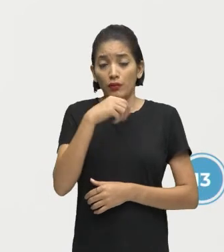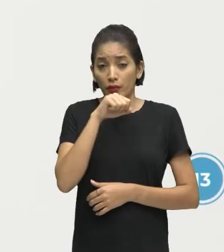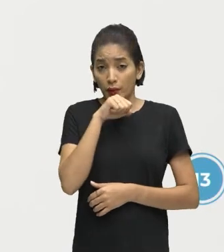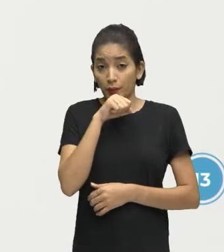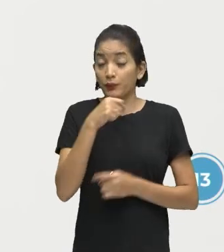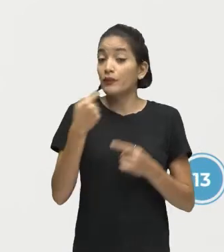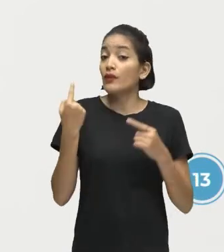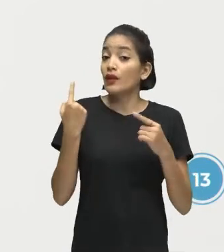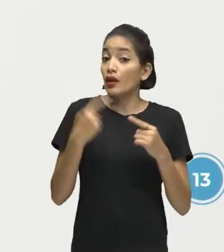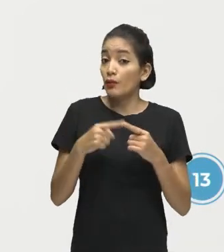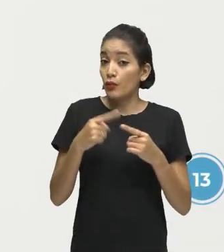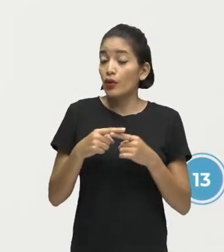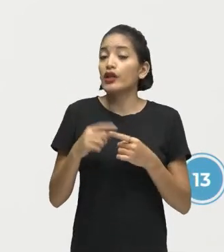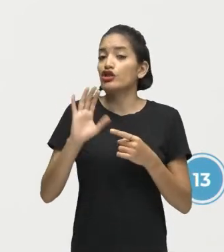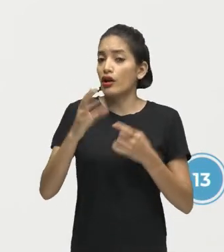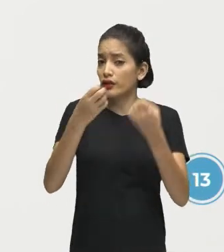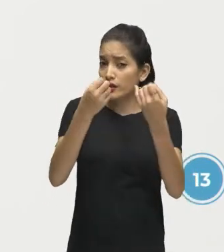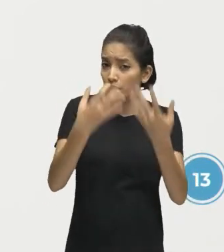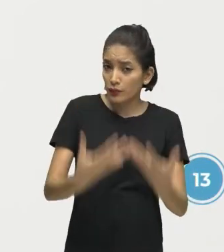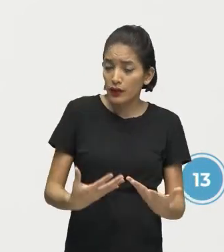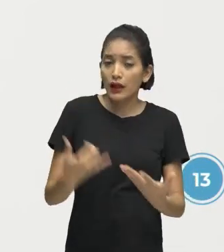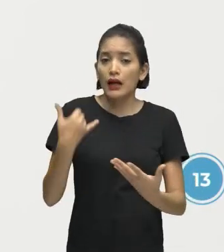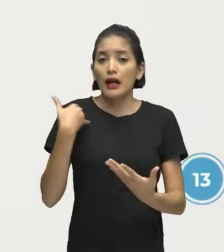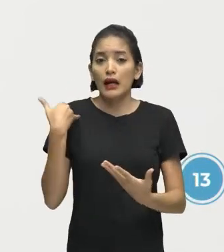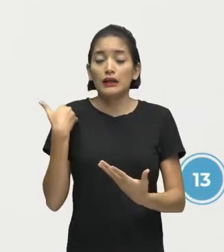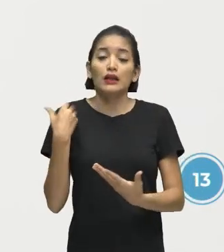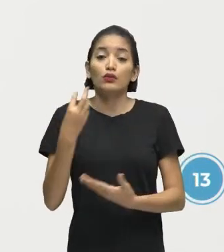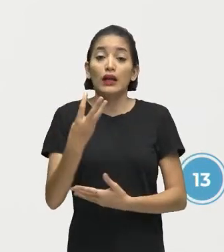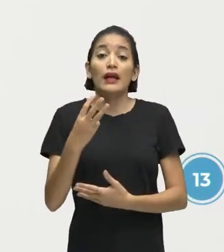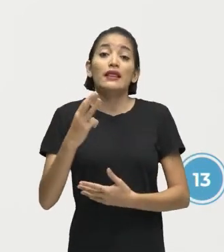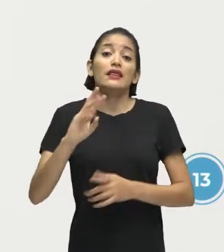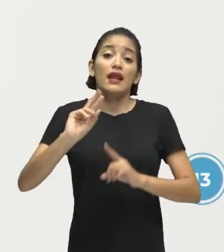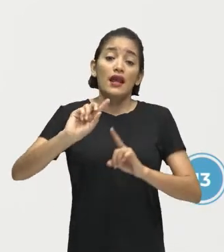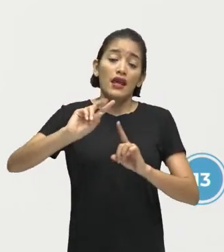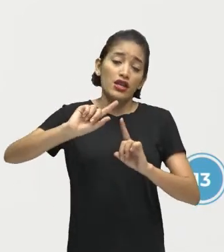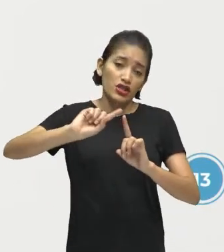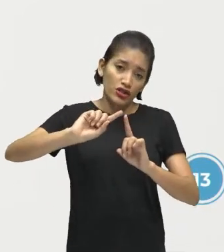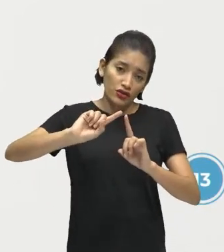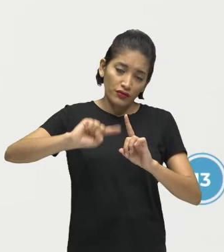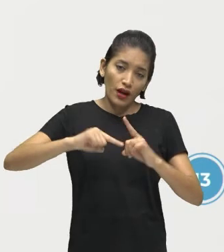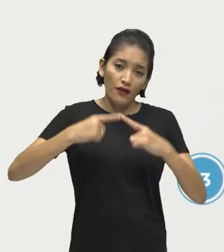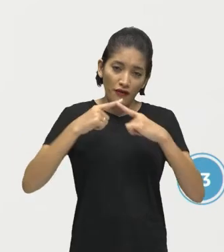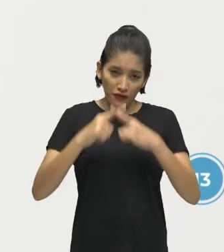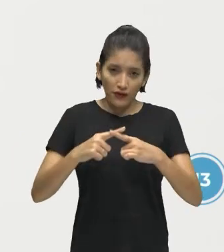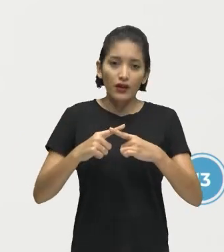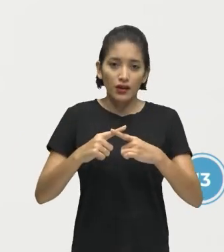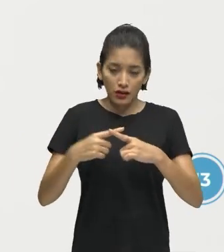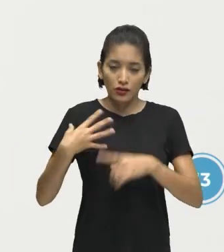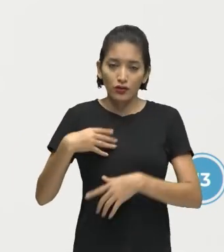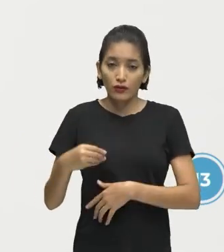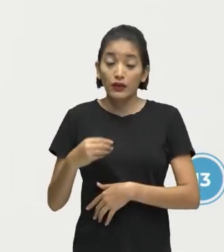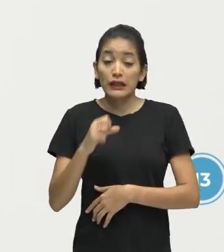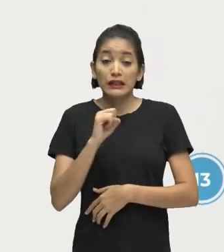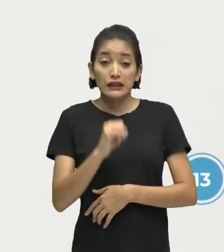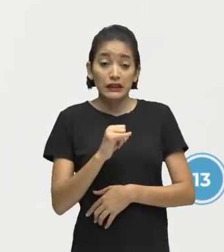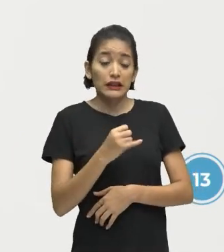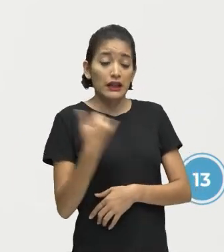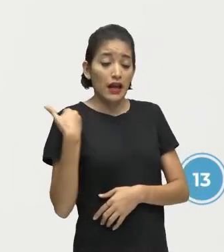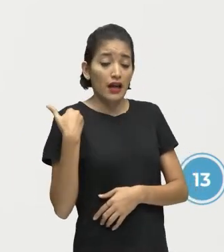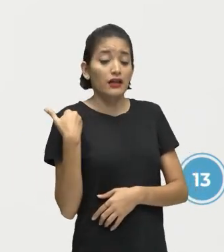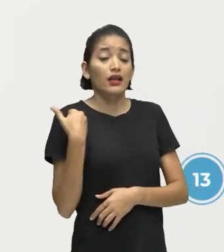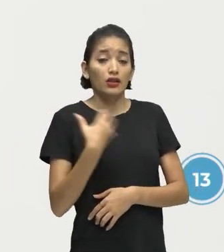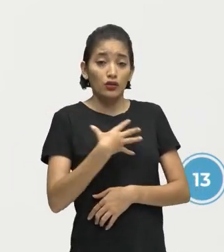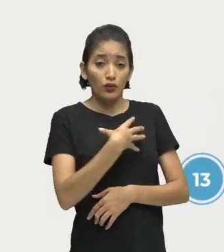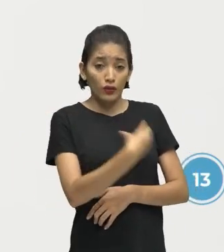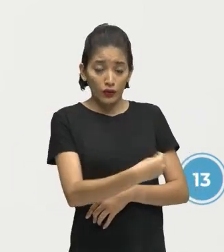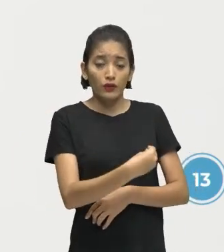está dizendo que a idade do pai é o triplo da idade do filho. E se a idade do filho é X, o triplo